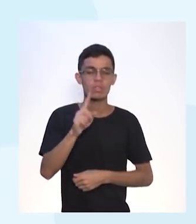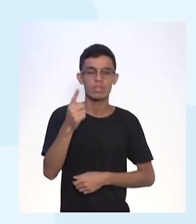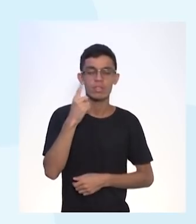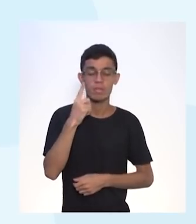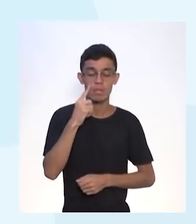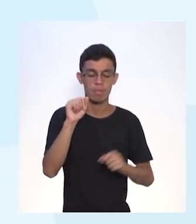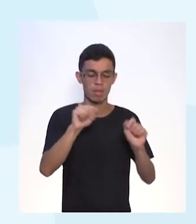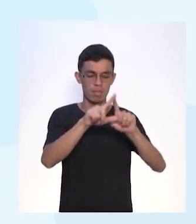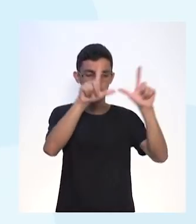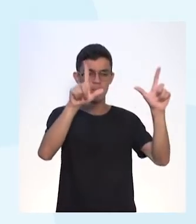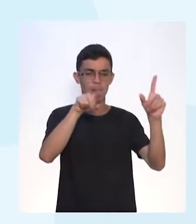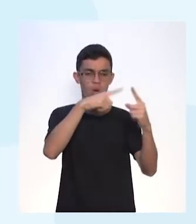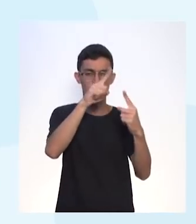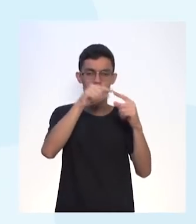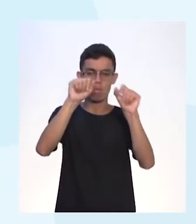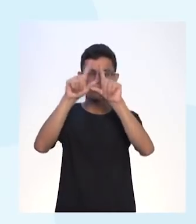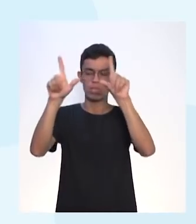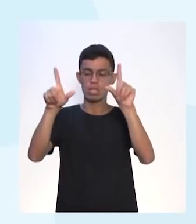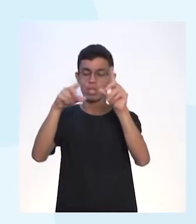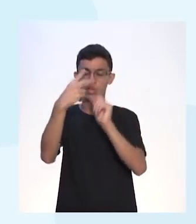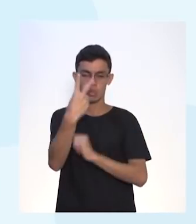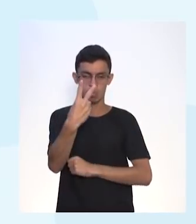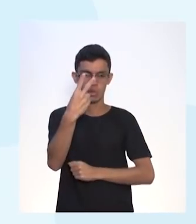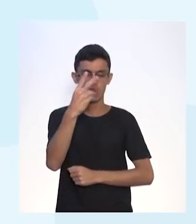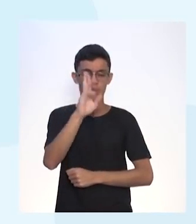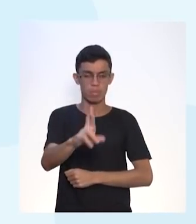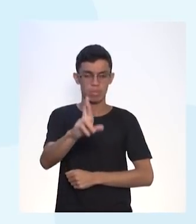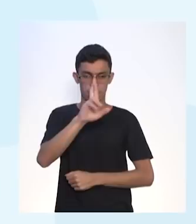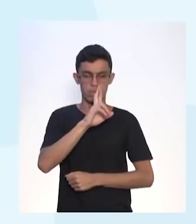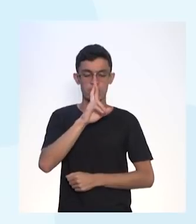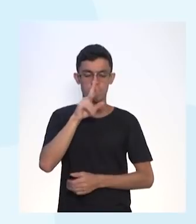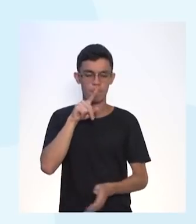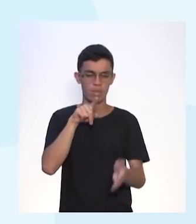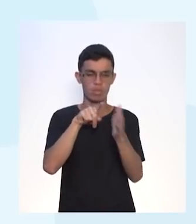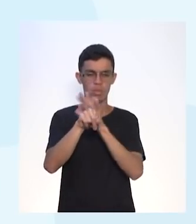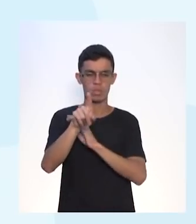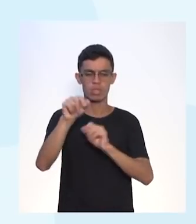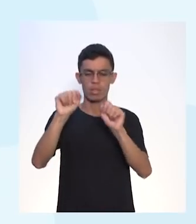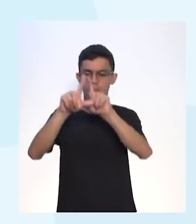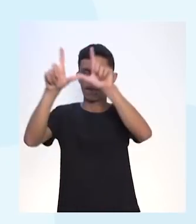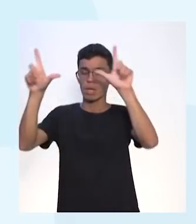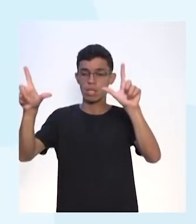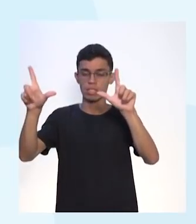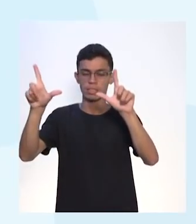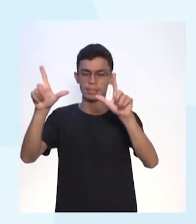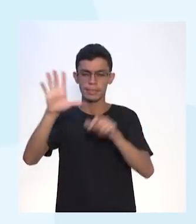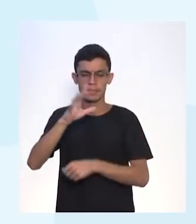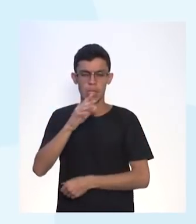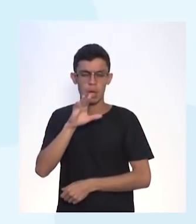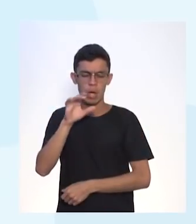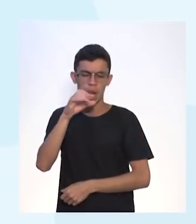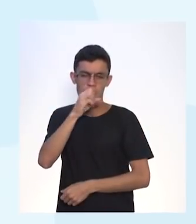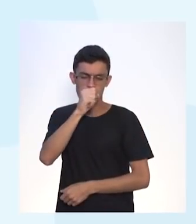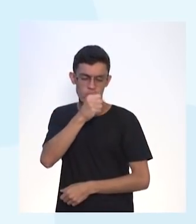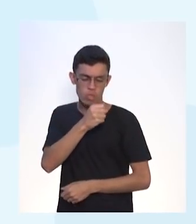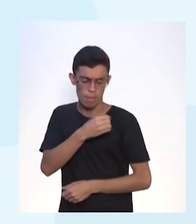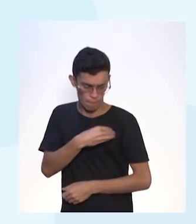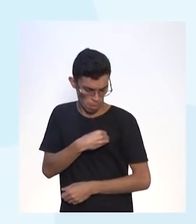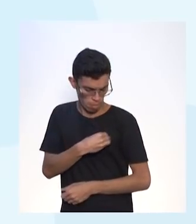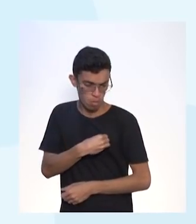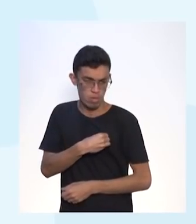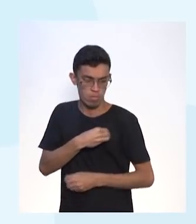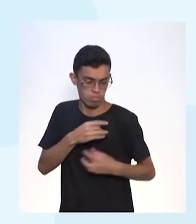cartazes 1 e 2 e, em seguida, responda as questões. Então, cartaz 1, olha o que nós temos. Doe leite materno, alimente